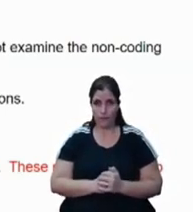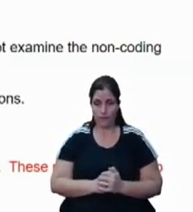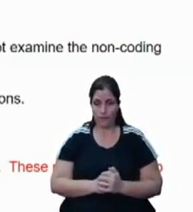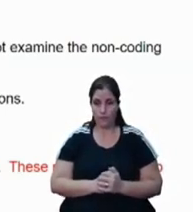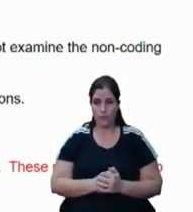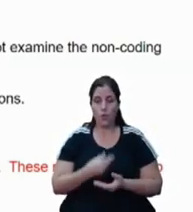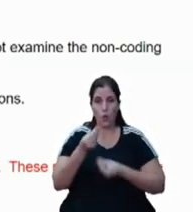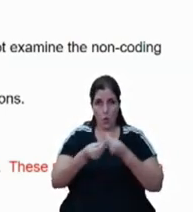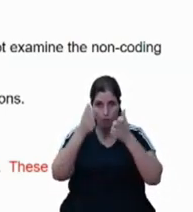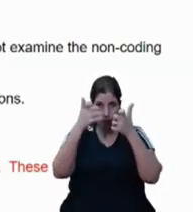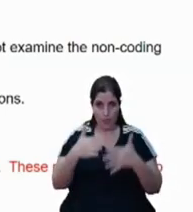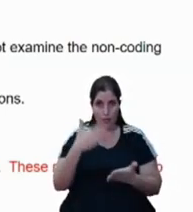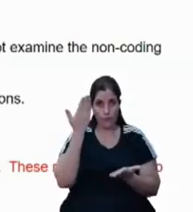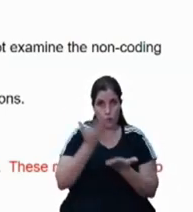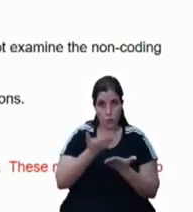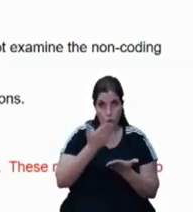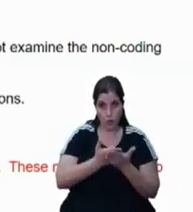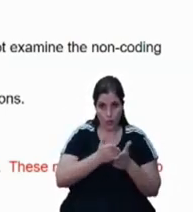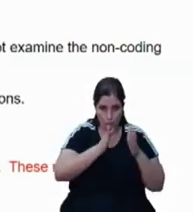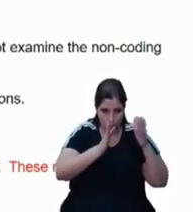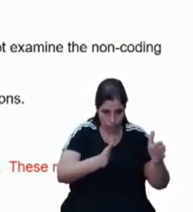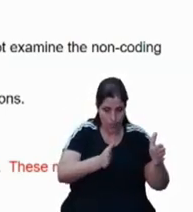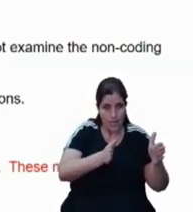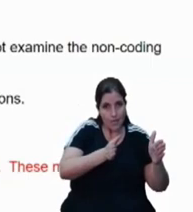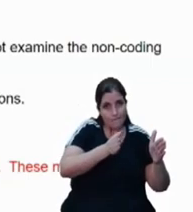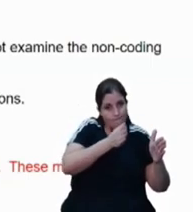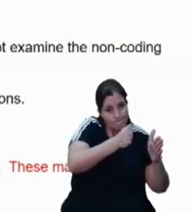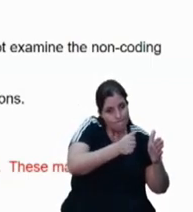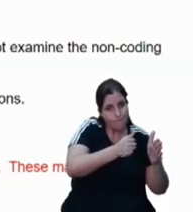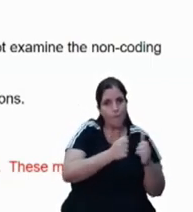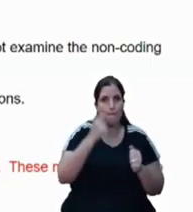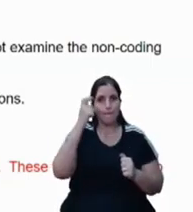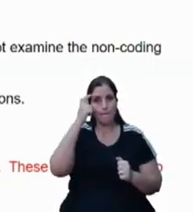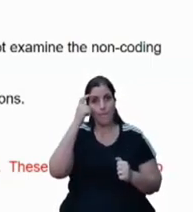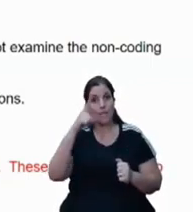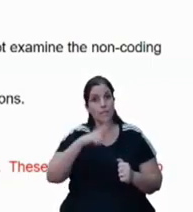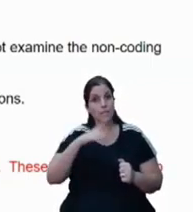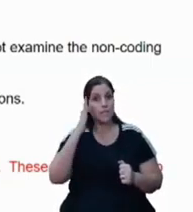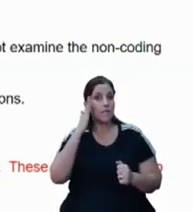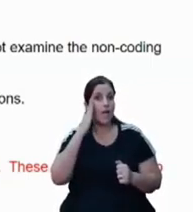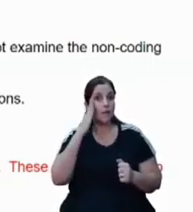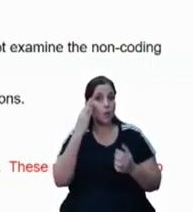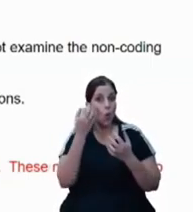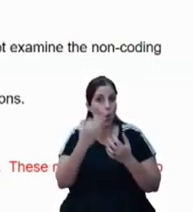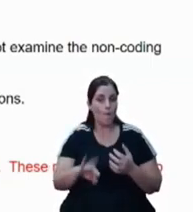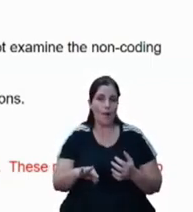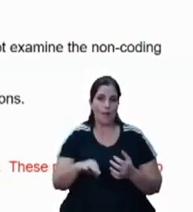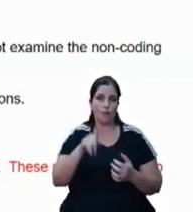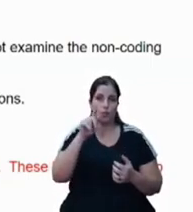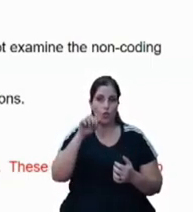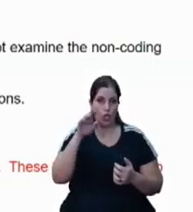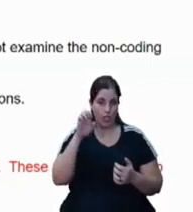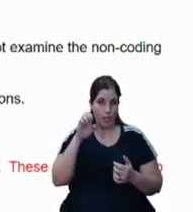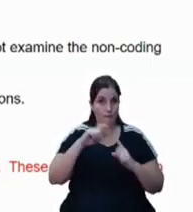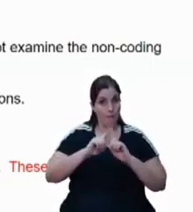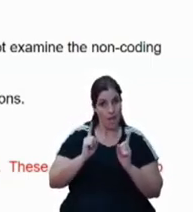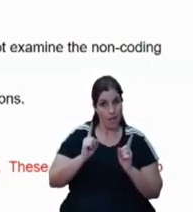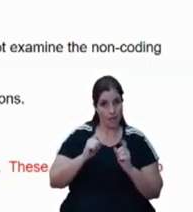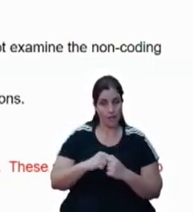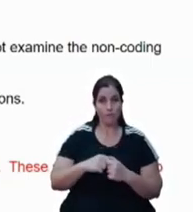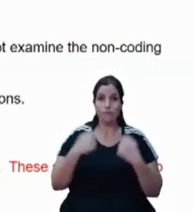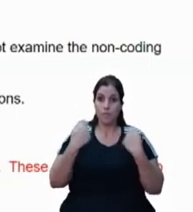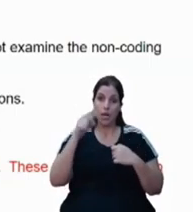disse, say, estudando-se studying as the regiões regulatory regulatórias, regions is tem-se performed o in whole sequenciamento genome completo do genoma. analysis. Mas But we nós have to